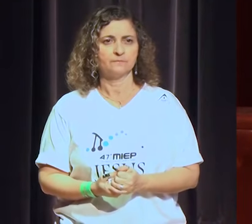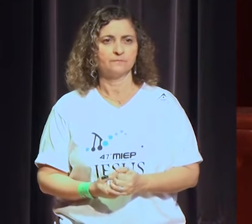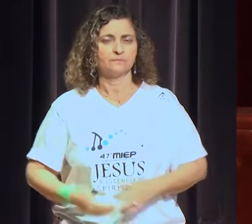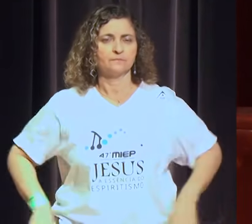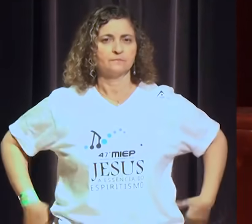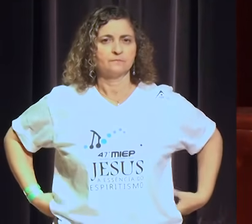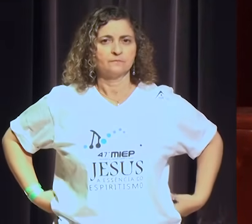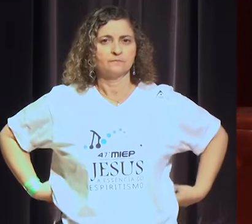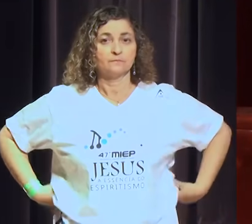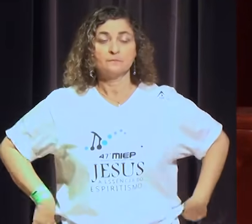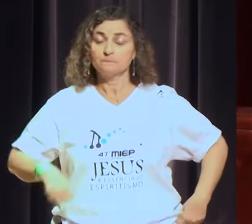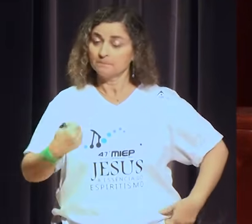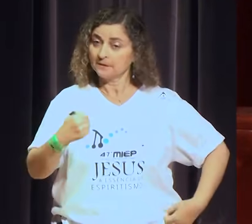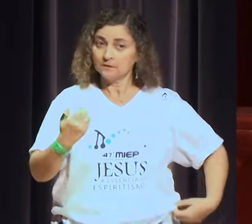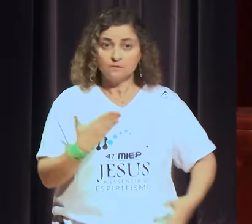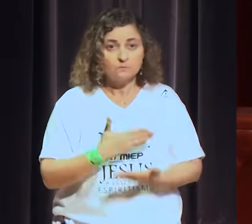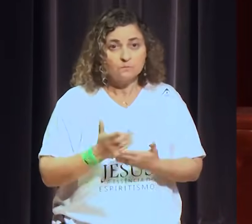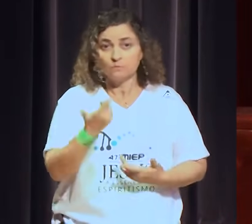Volta.